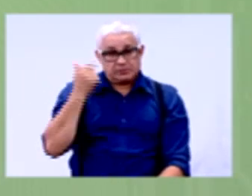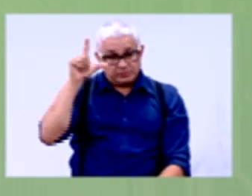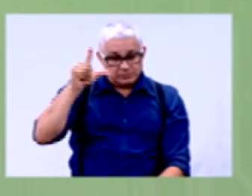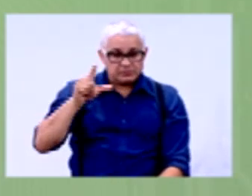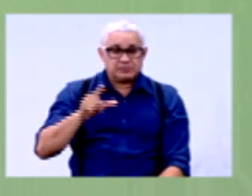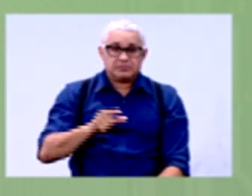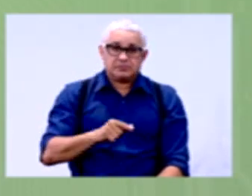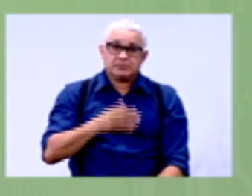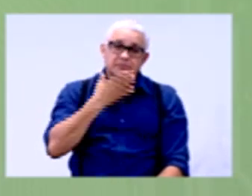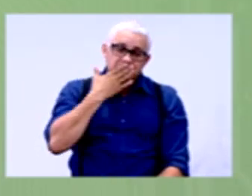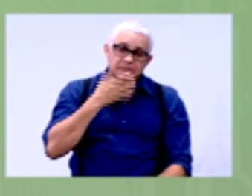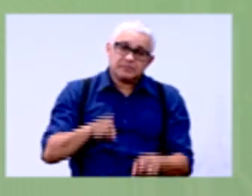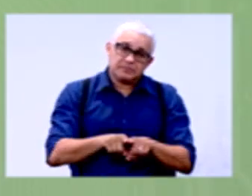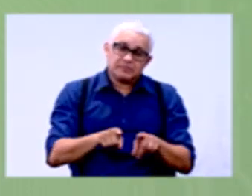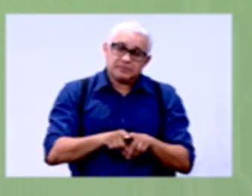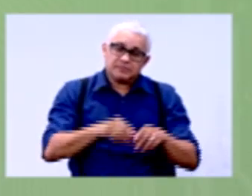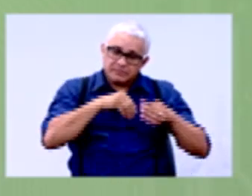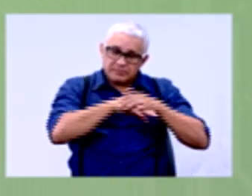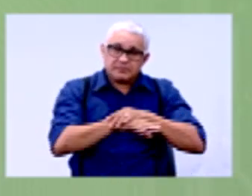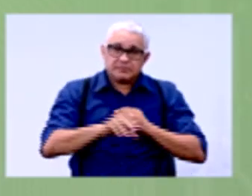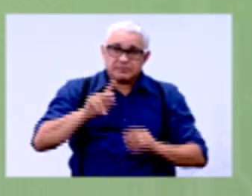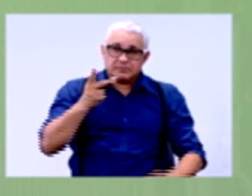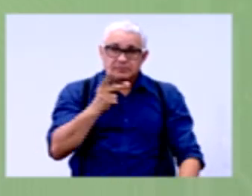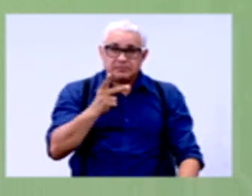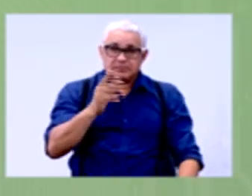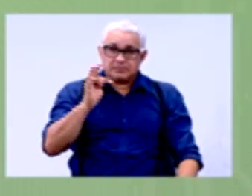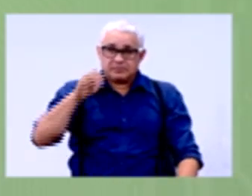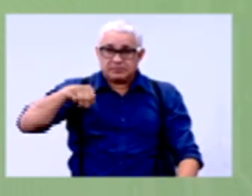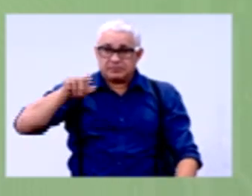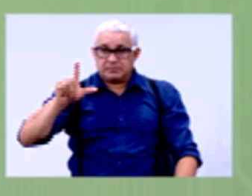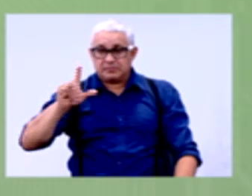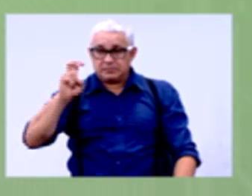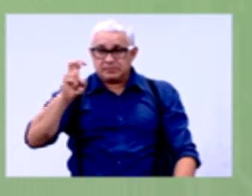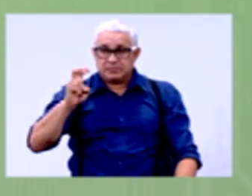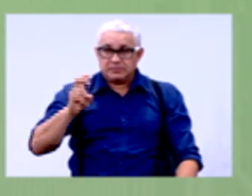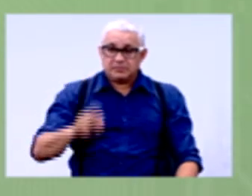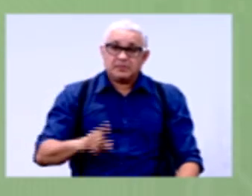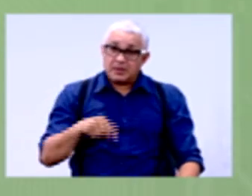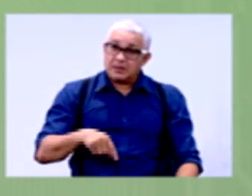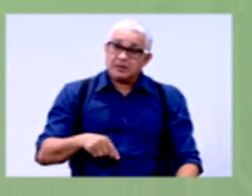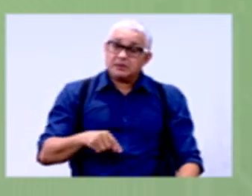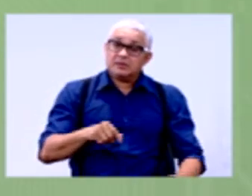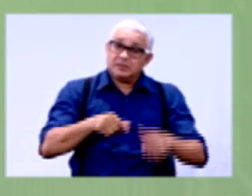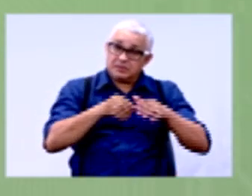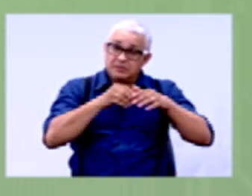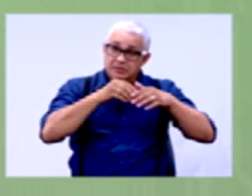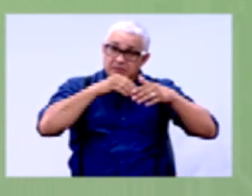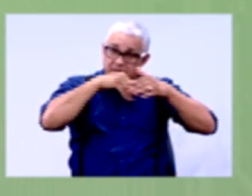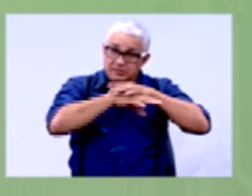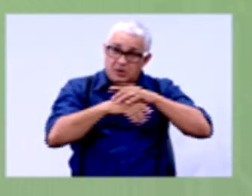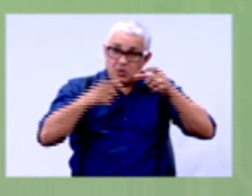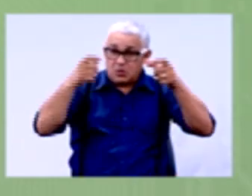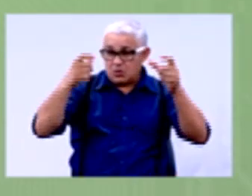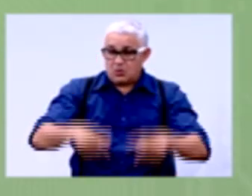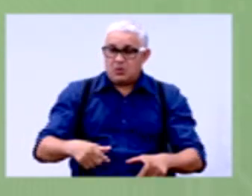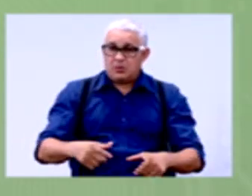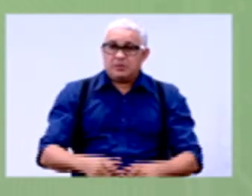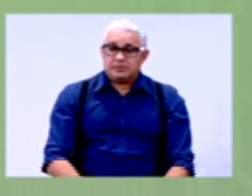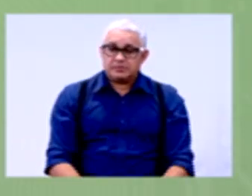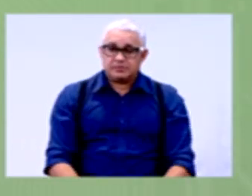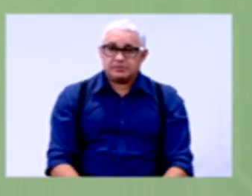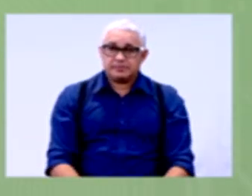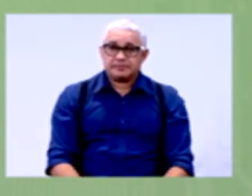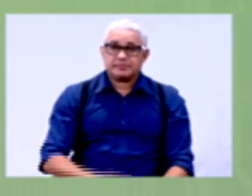de armazenamento também dentro do nosso HTML5, que é o nosso armazenamento local, certo? Então,